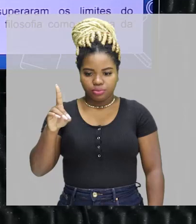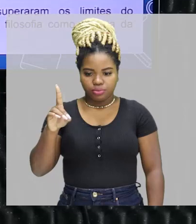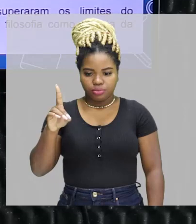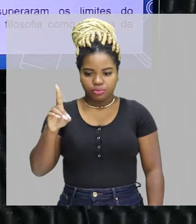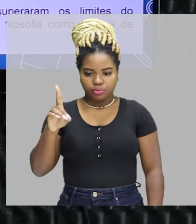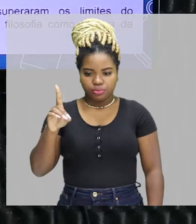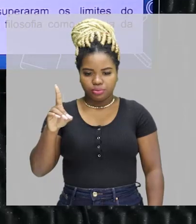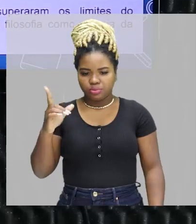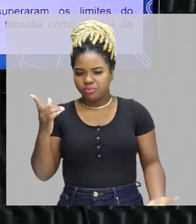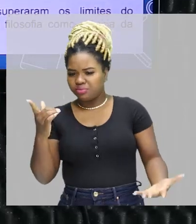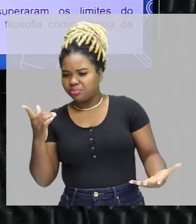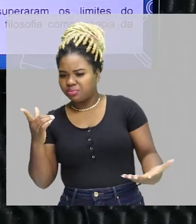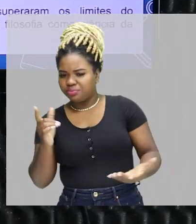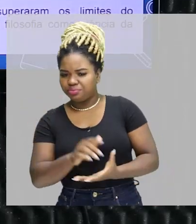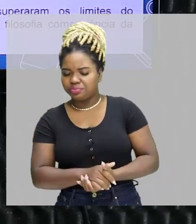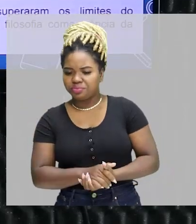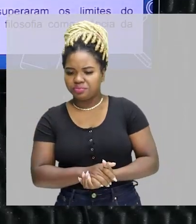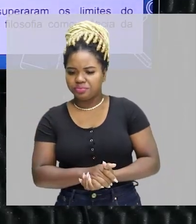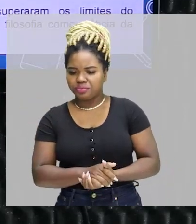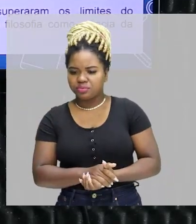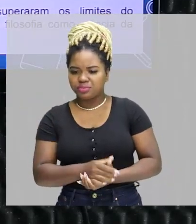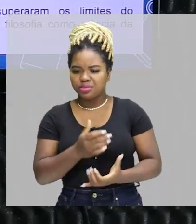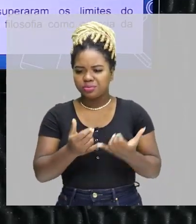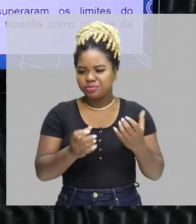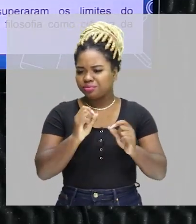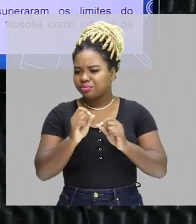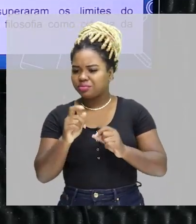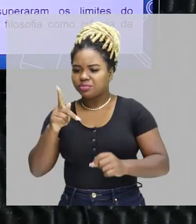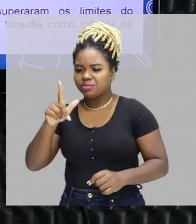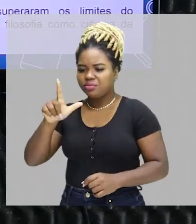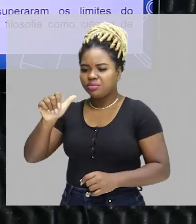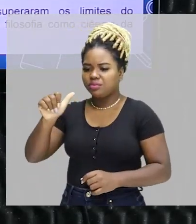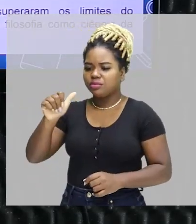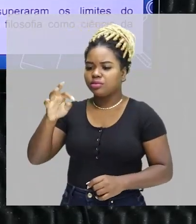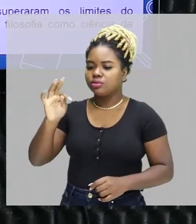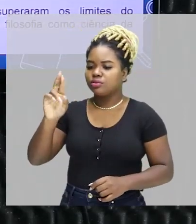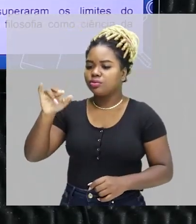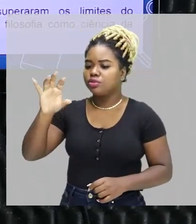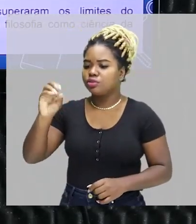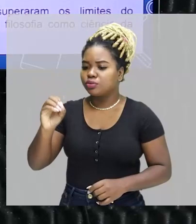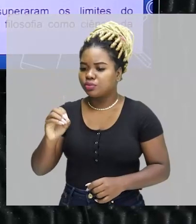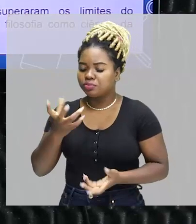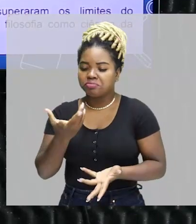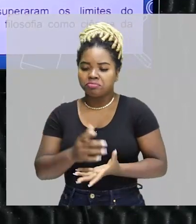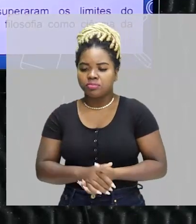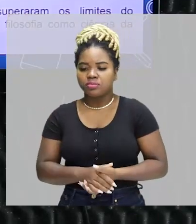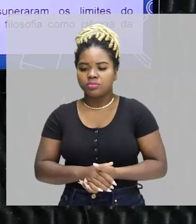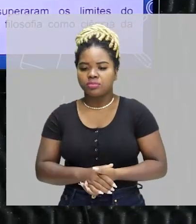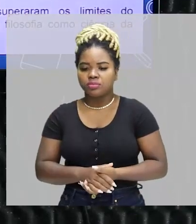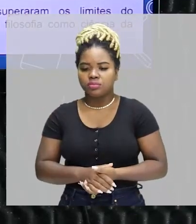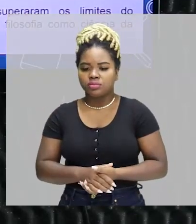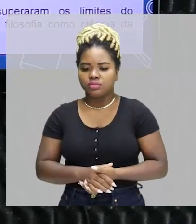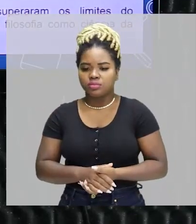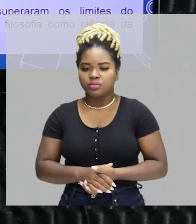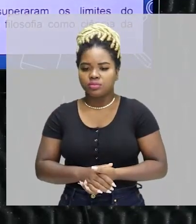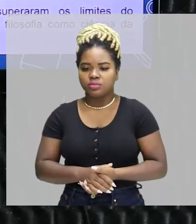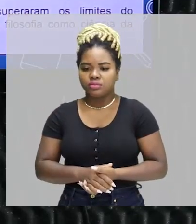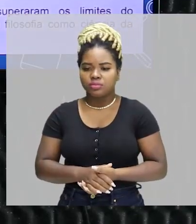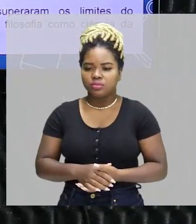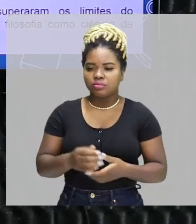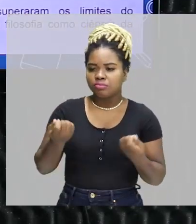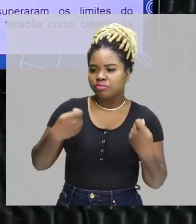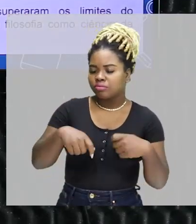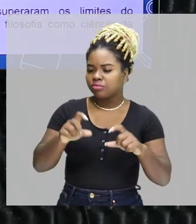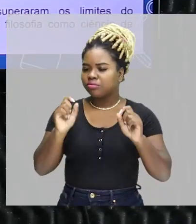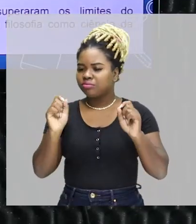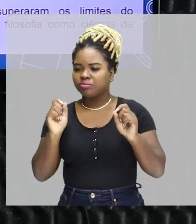é muito mais para o dualismo platônico. Os pré-socráticos estão dentro da cosmologia, da origem mais